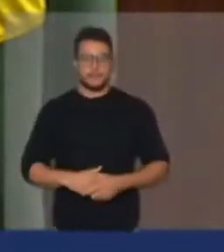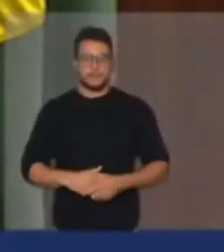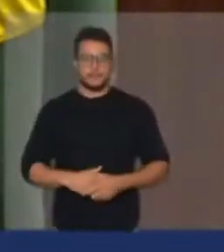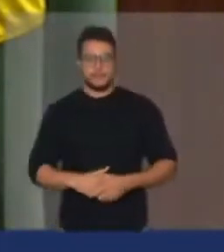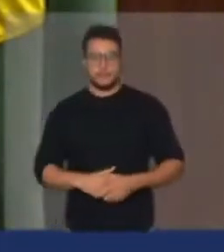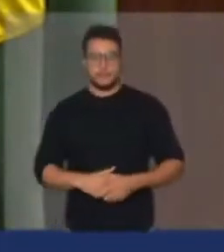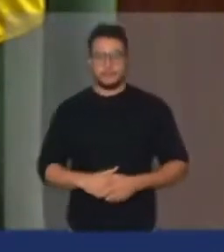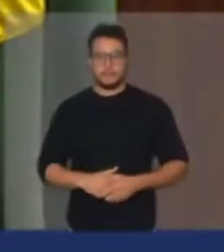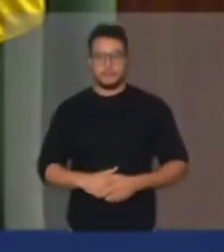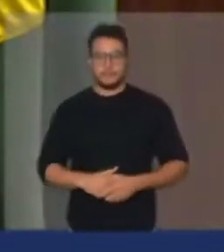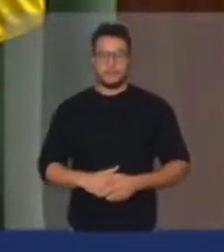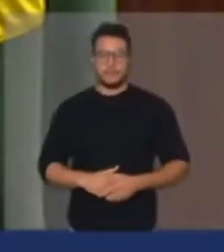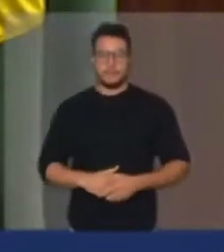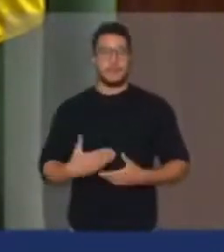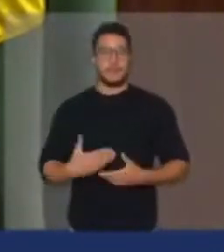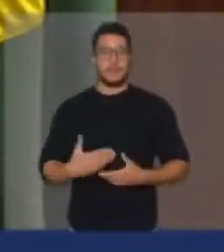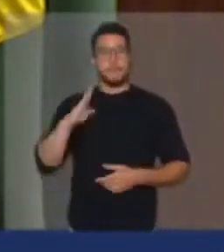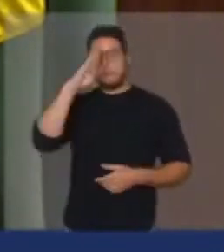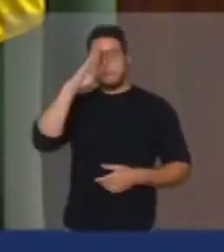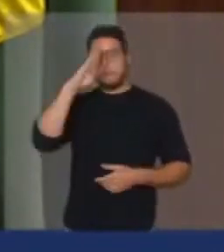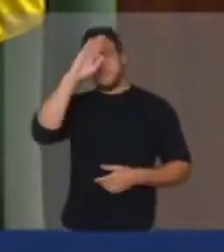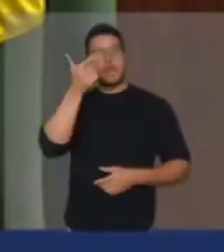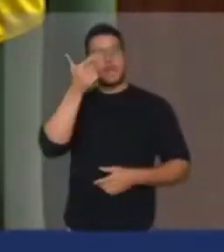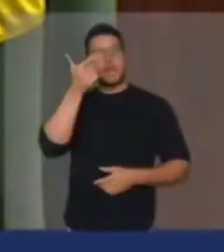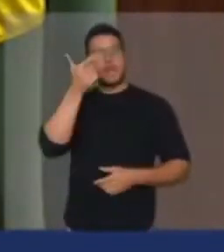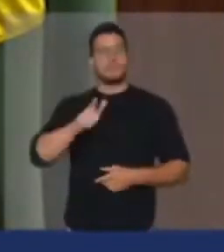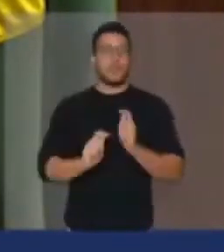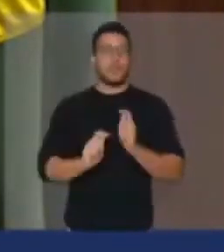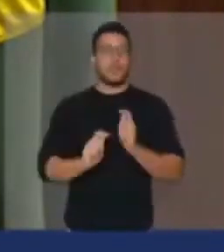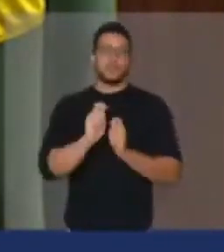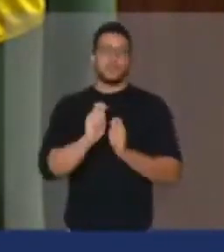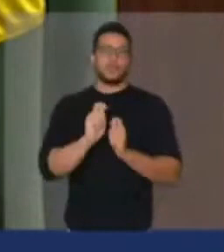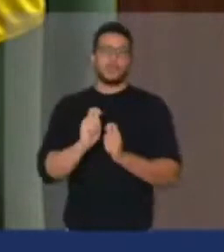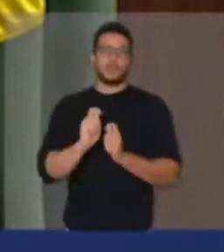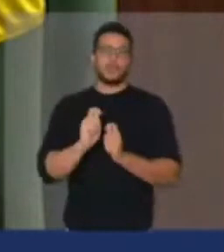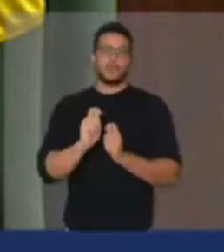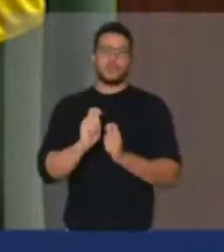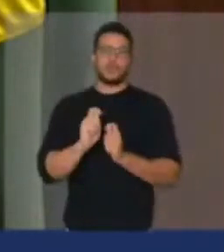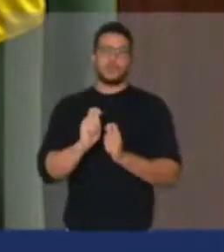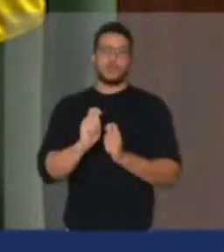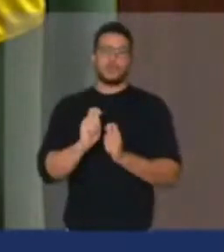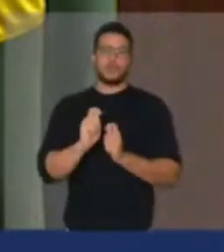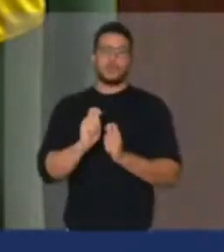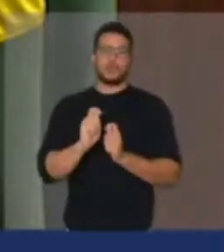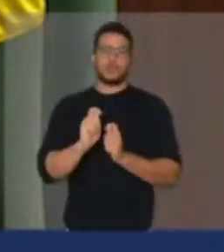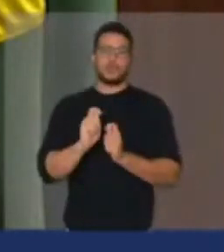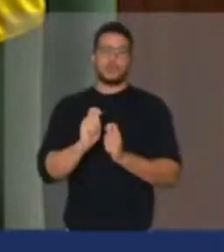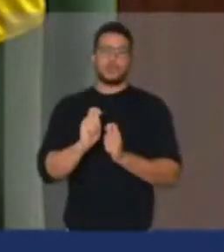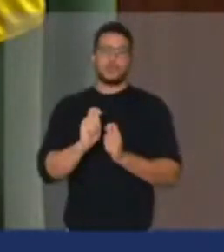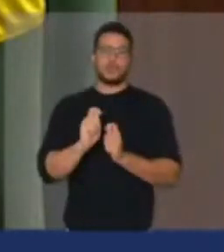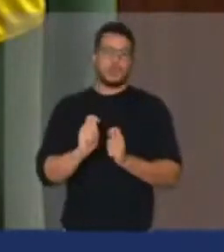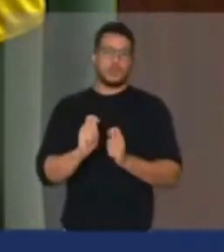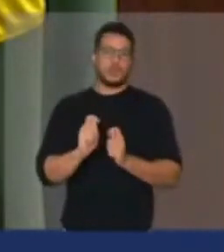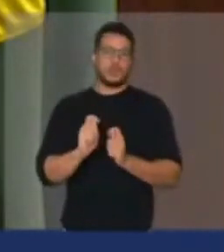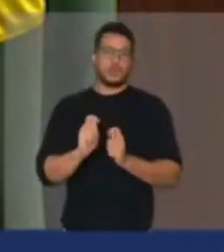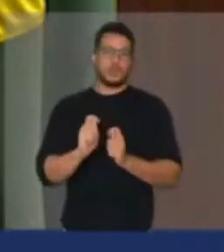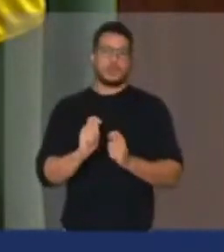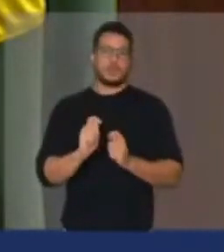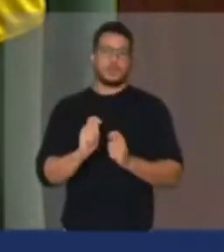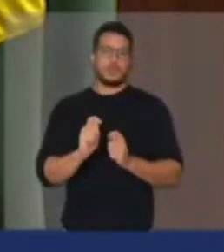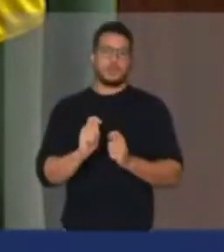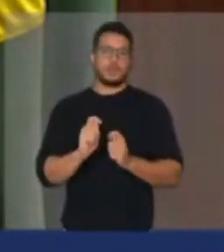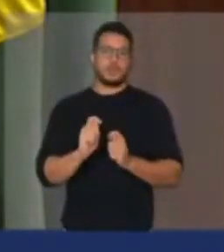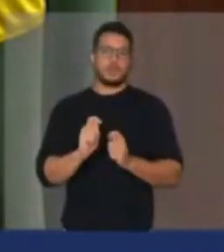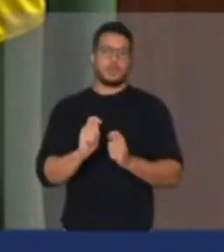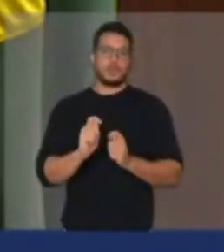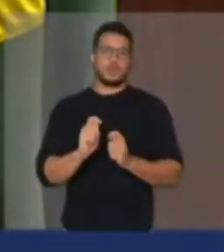Bolsonaro não controla o processo eleitoral do Brasil. Bolsonaro sabe que será derrotado na